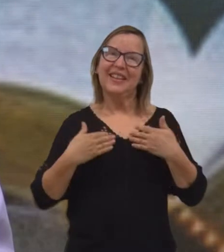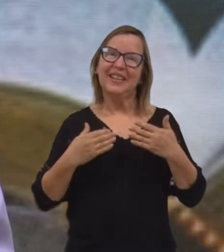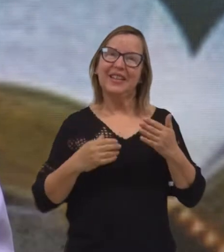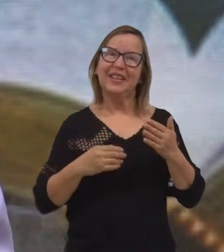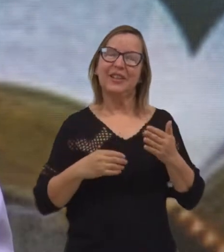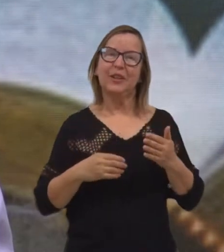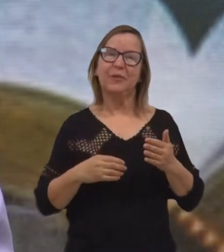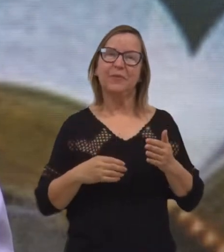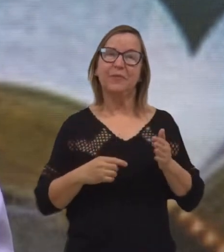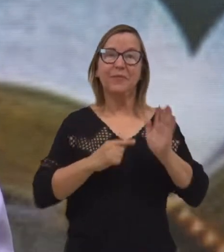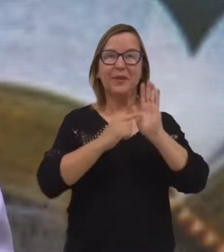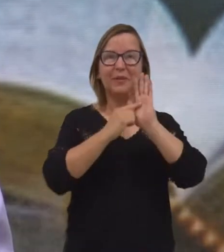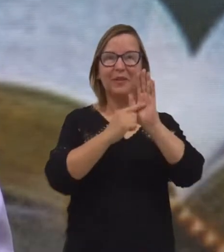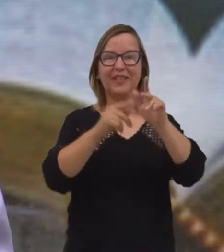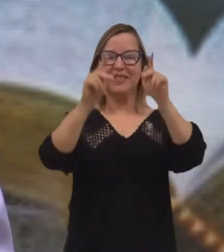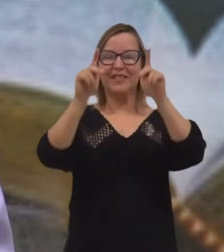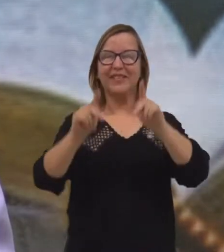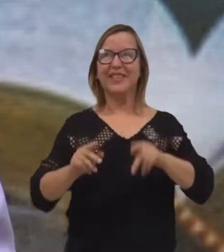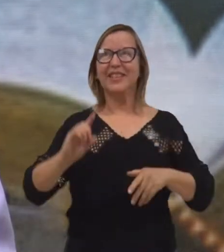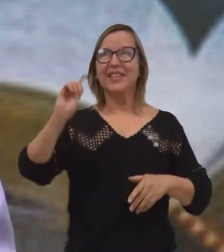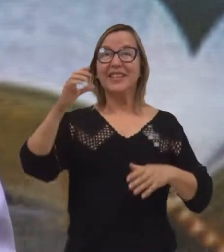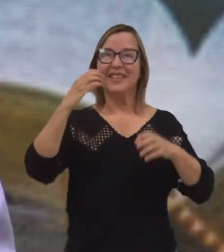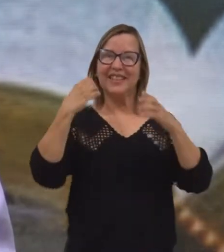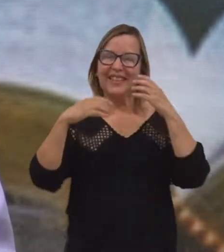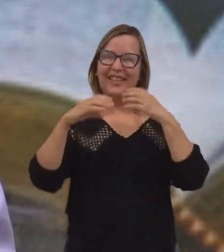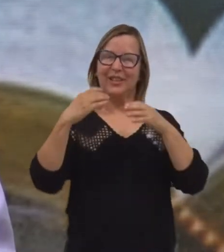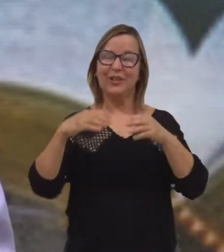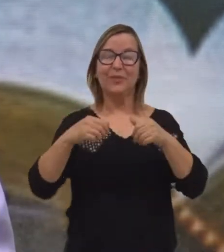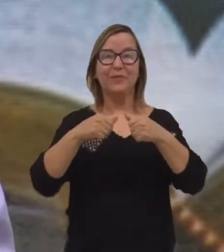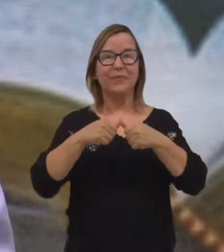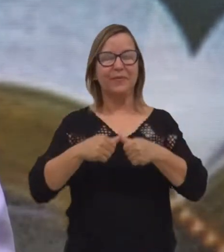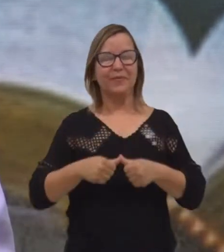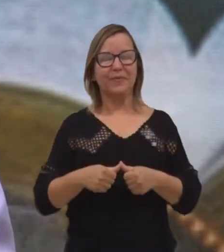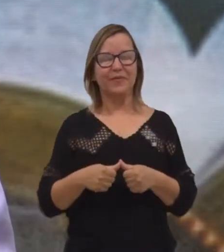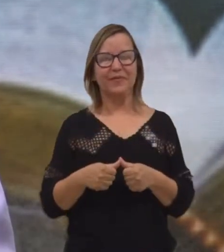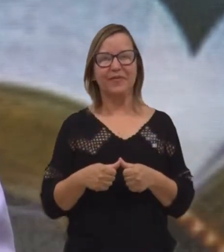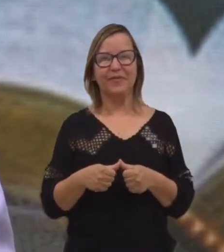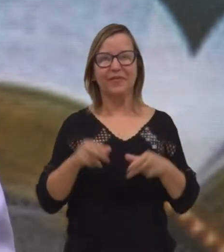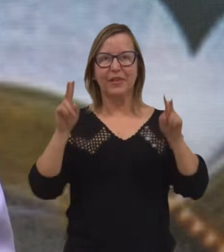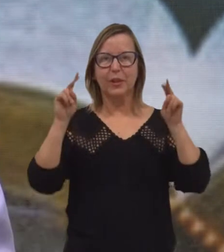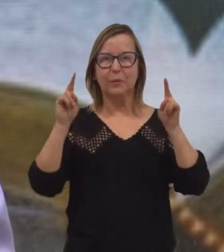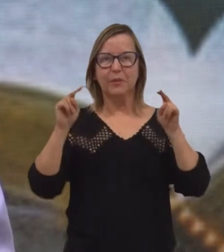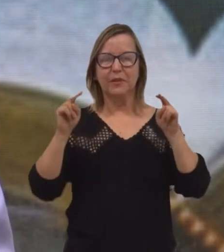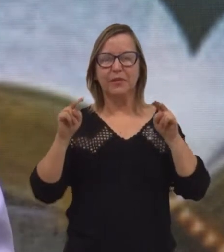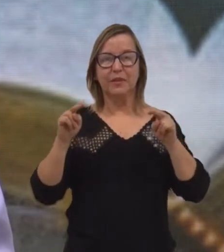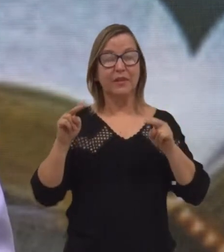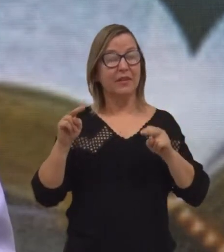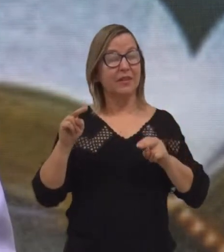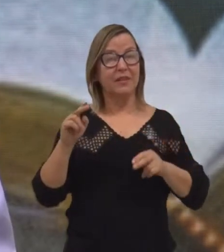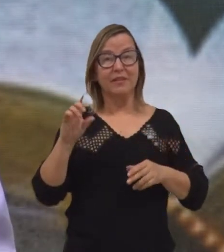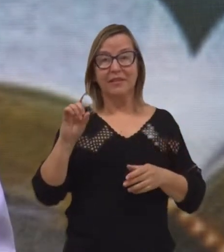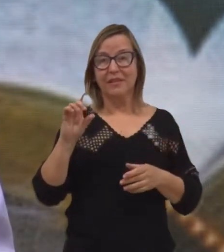apresentai-vos diante dele com cântico. Essa é uma expressão que não só